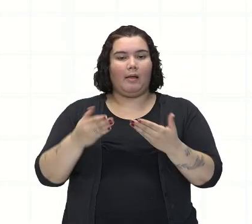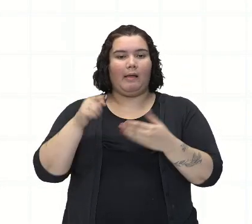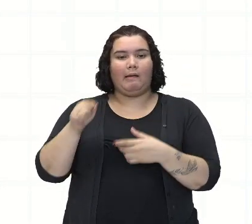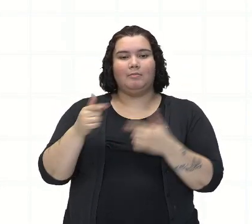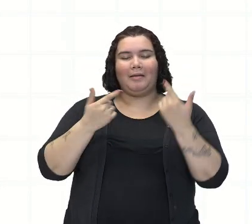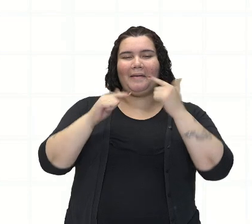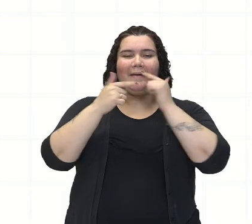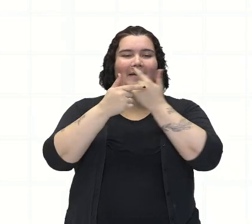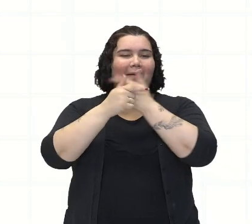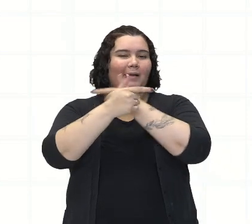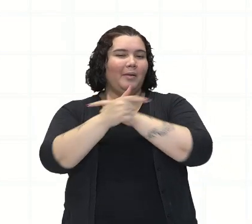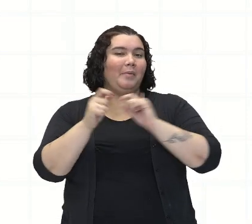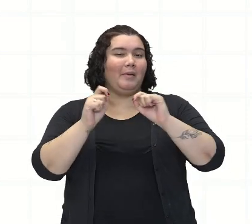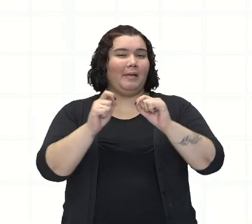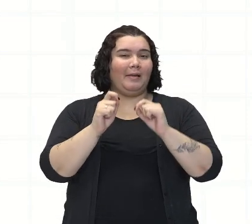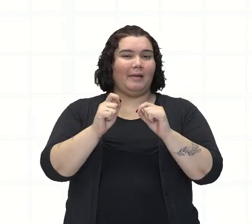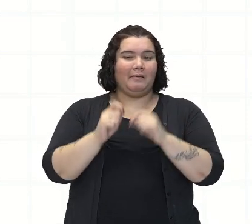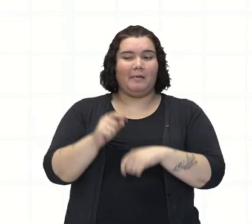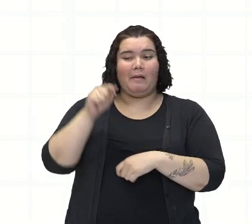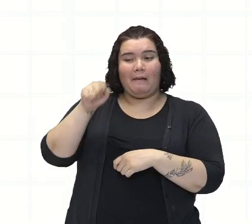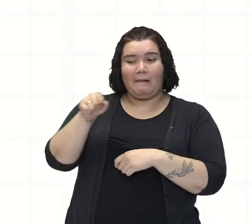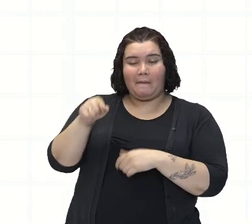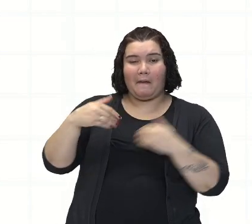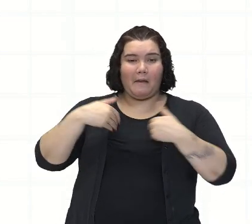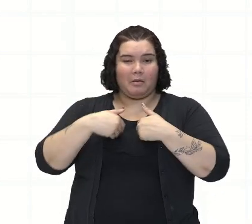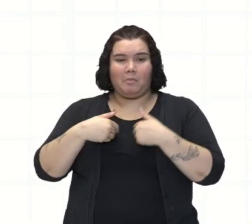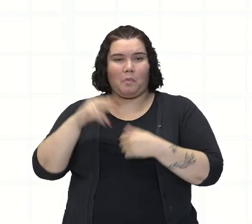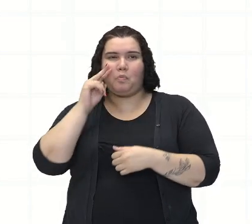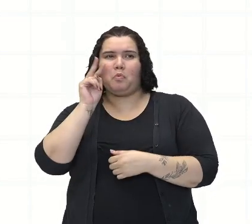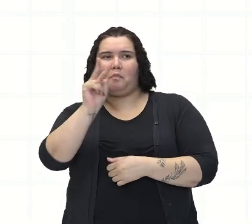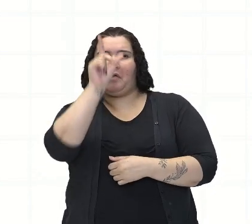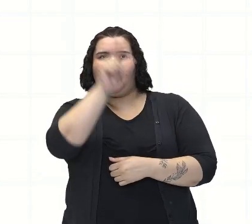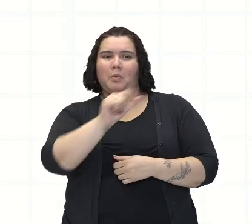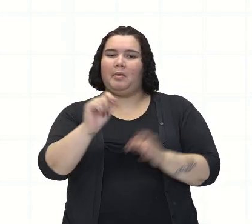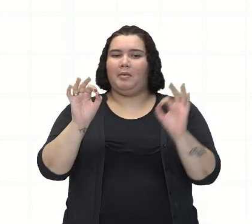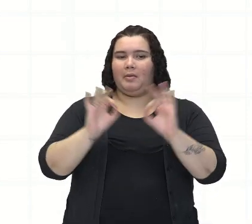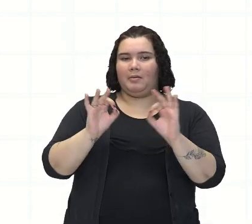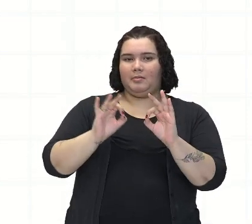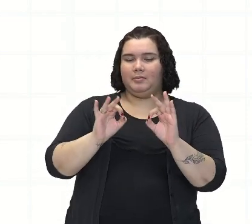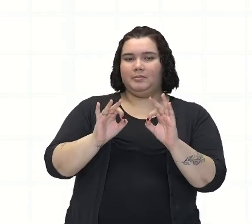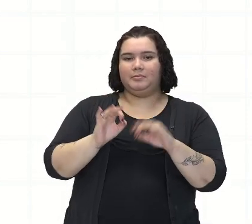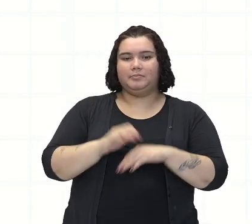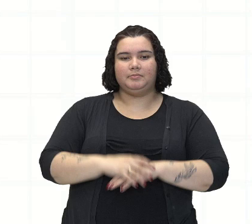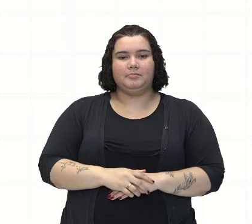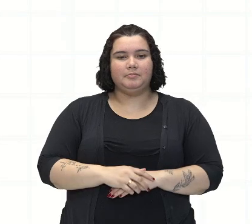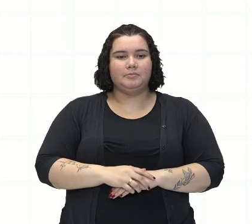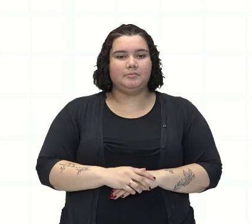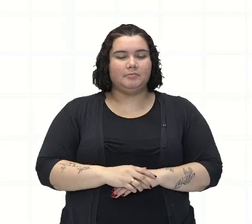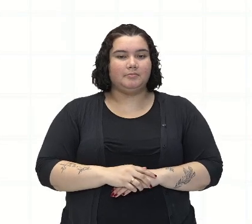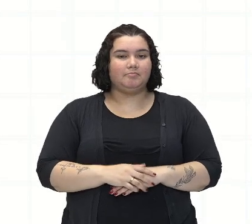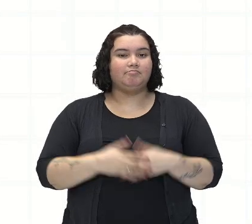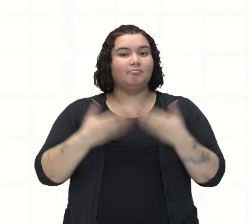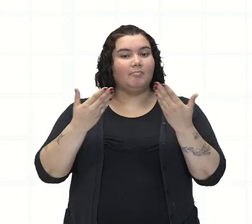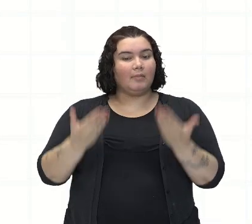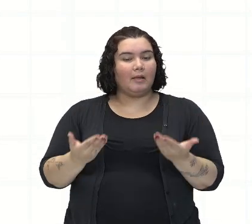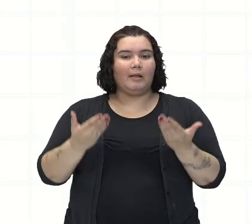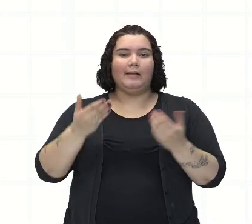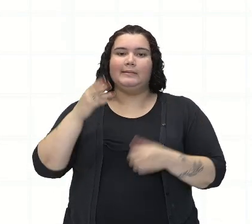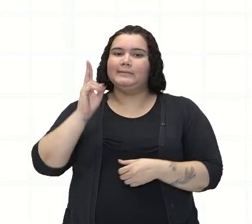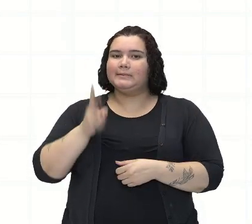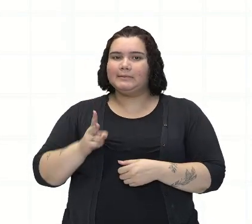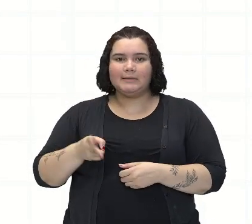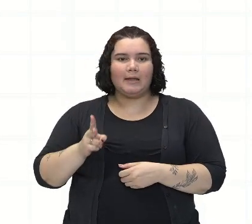dizia coisas do tipo: tatu não vê a lua ela falasse. Então, o tempo todo com